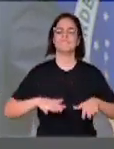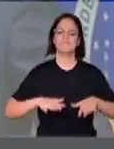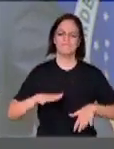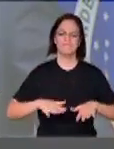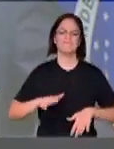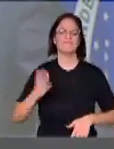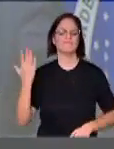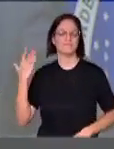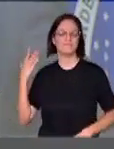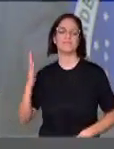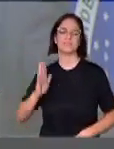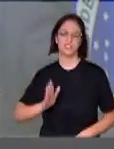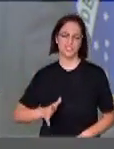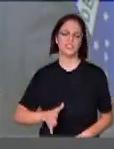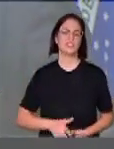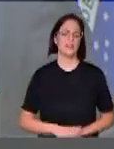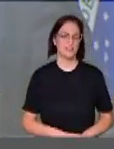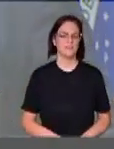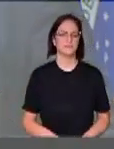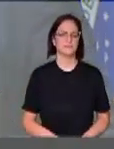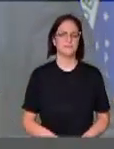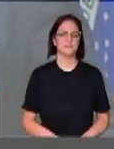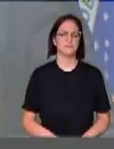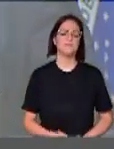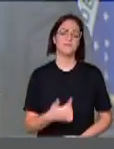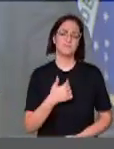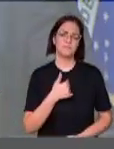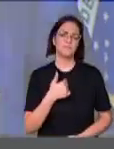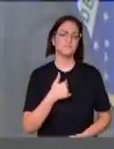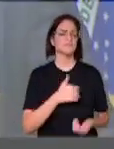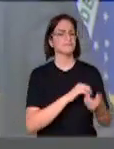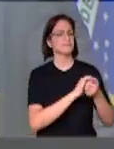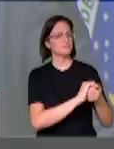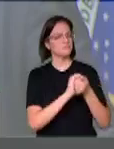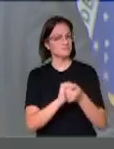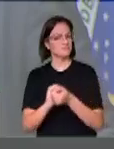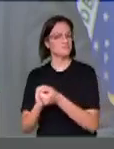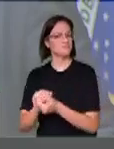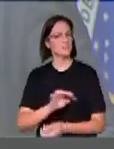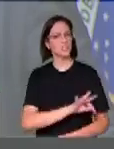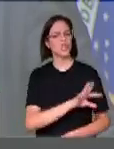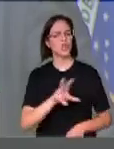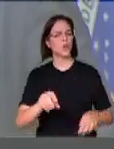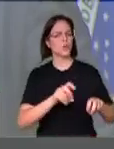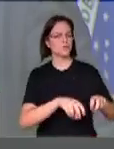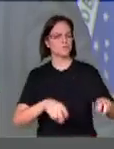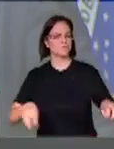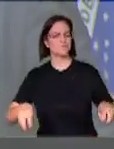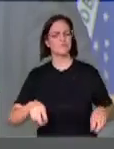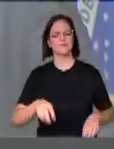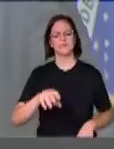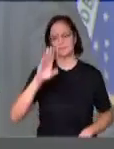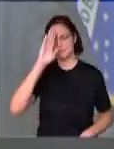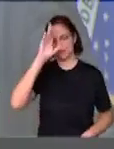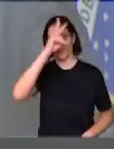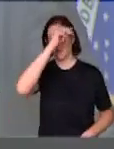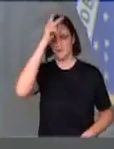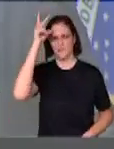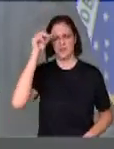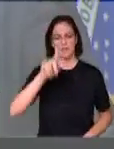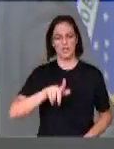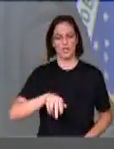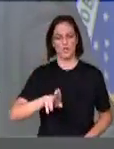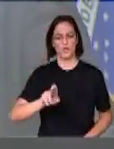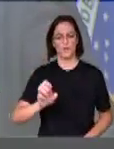passaram. Quero saudar toda a mesa, em nome do prefeito Colbert Martins da